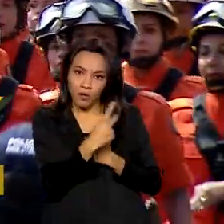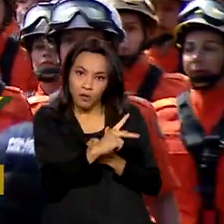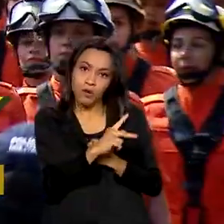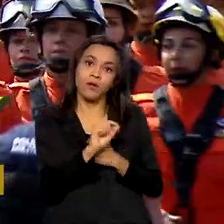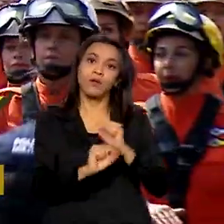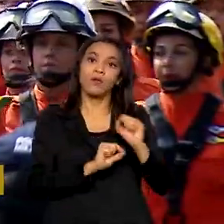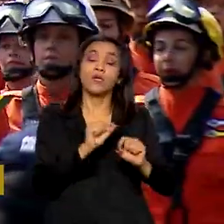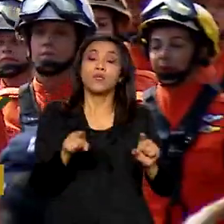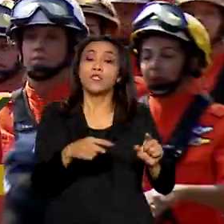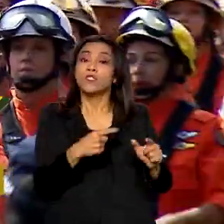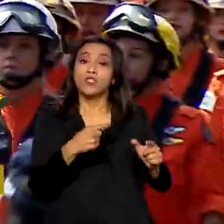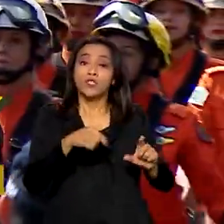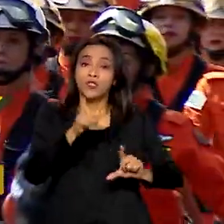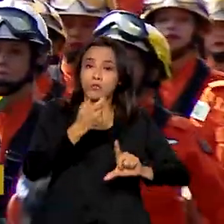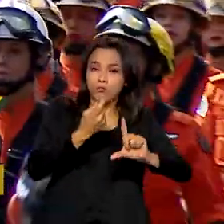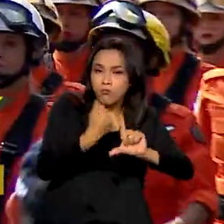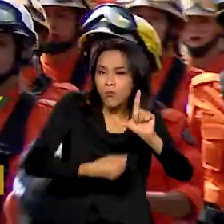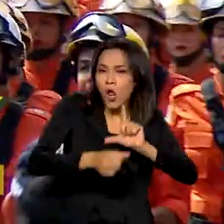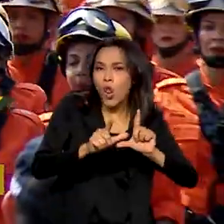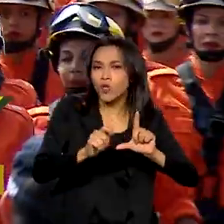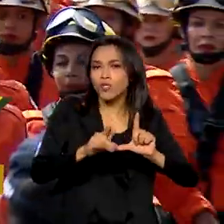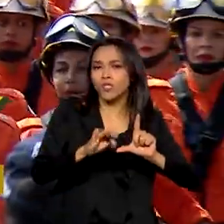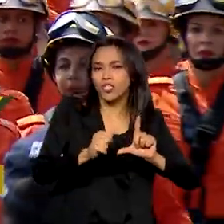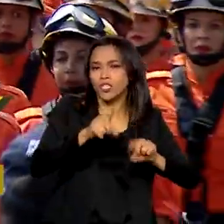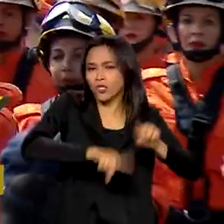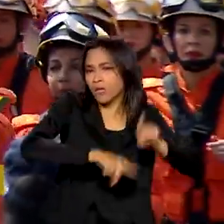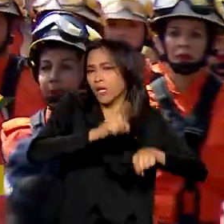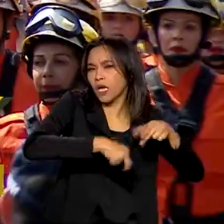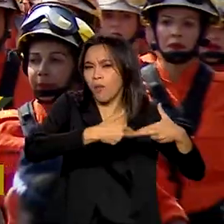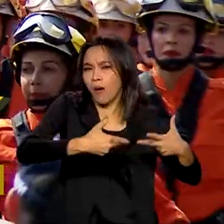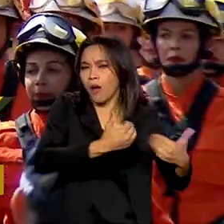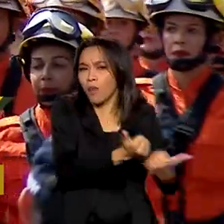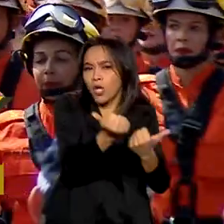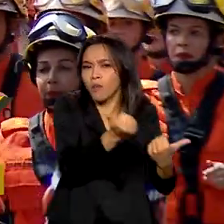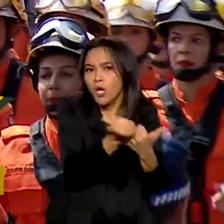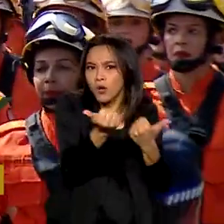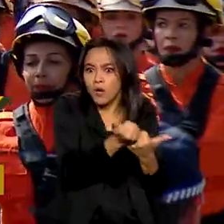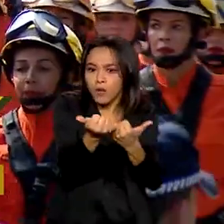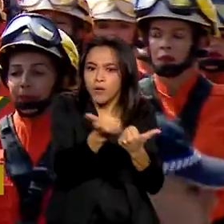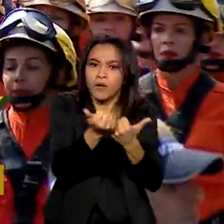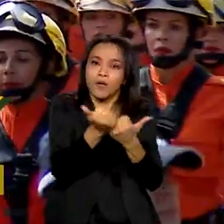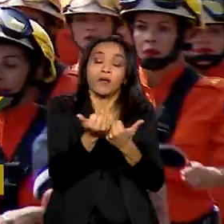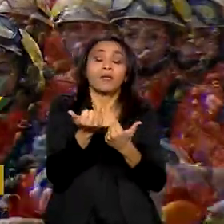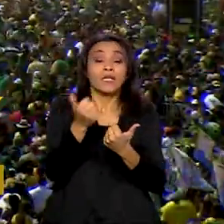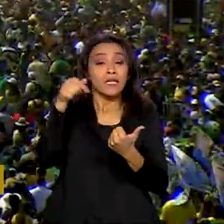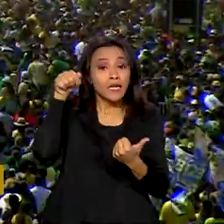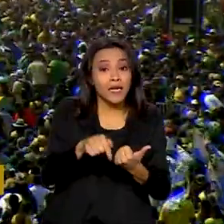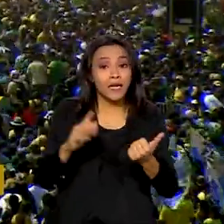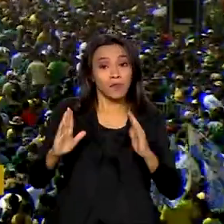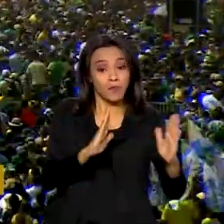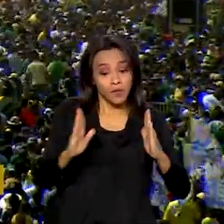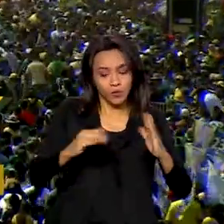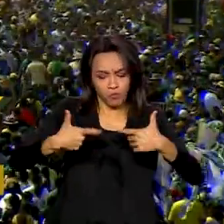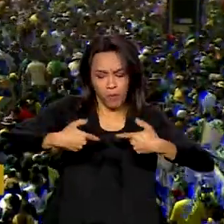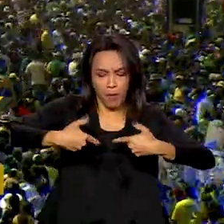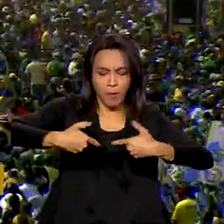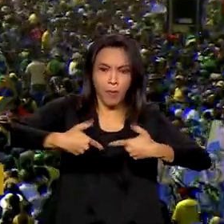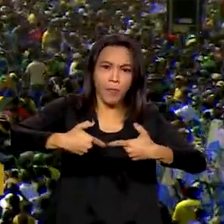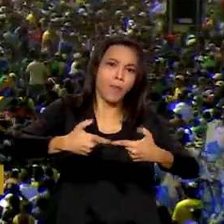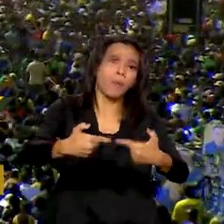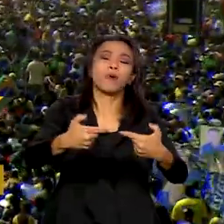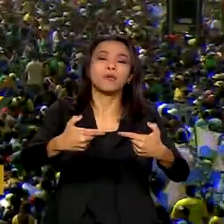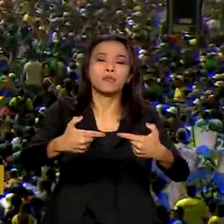de logístico que o Paraguai poderia ter. E a partir daquele momento, O conflito ele se